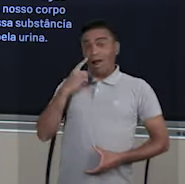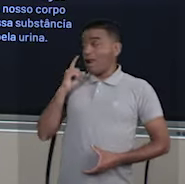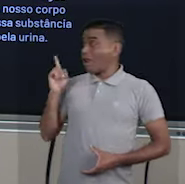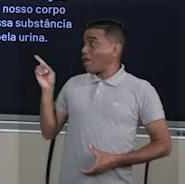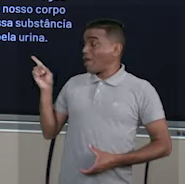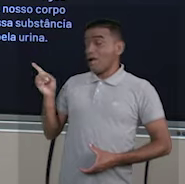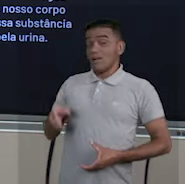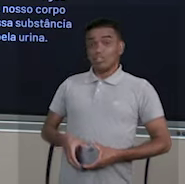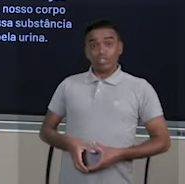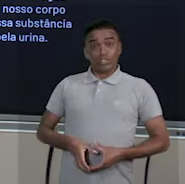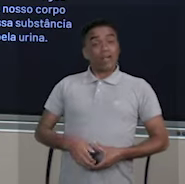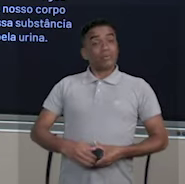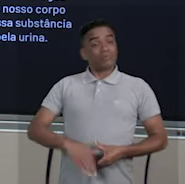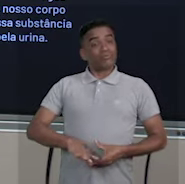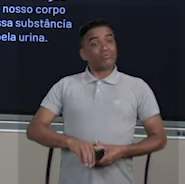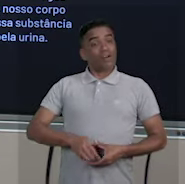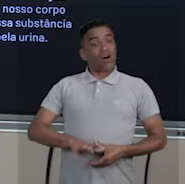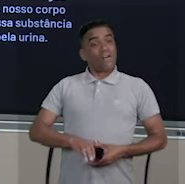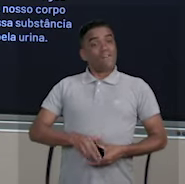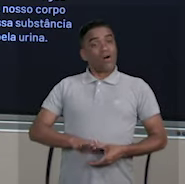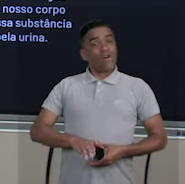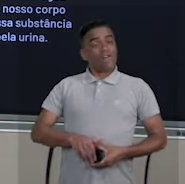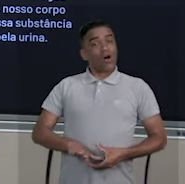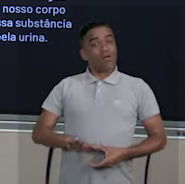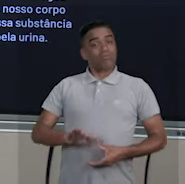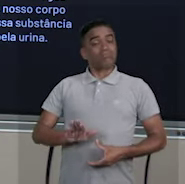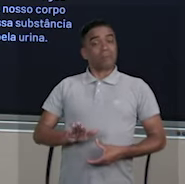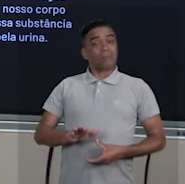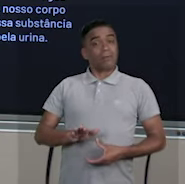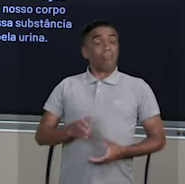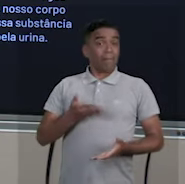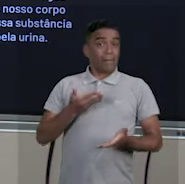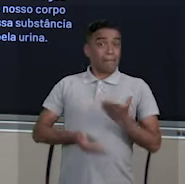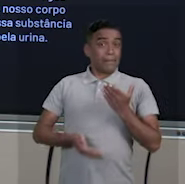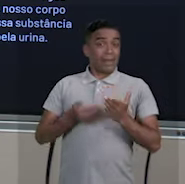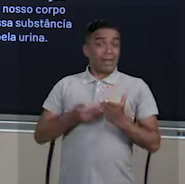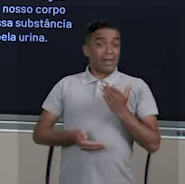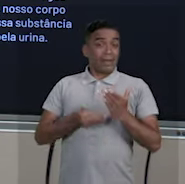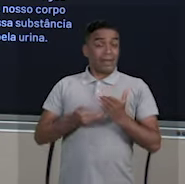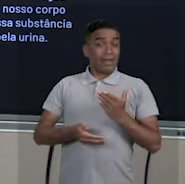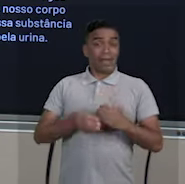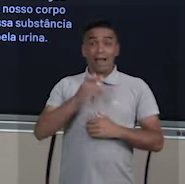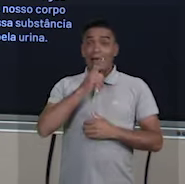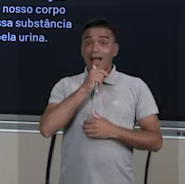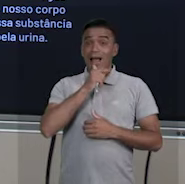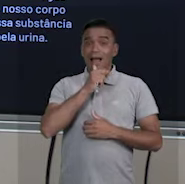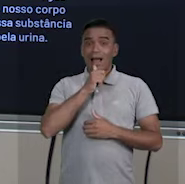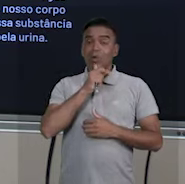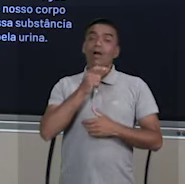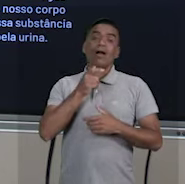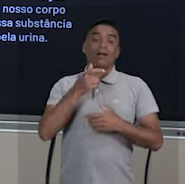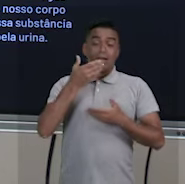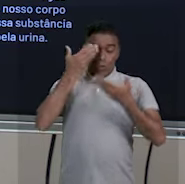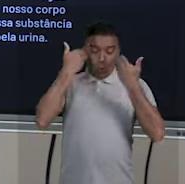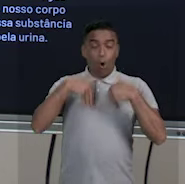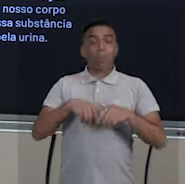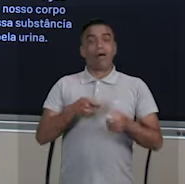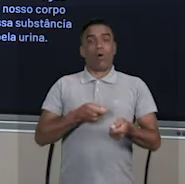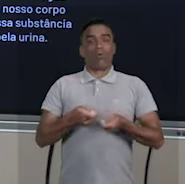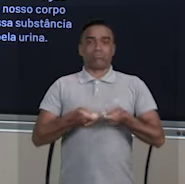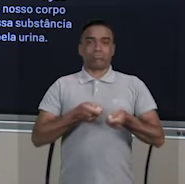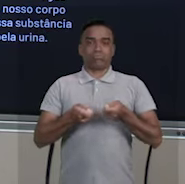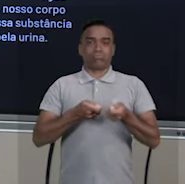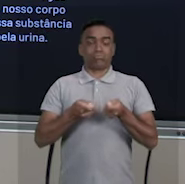vai ser eliminada do corpo. Então, a perda de água pelo nosso corpo, ela é controlada. Nós temos,